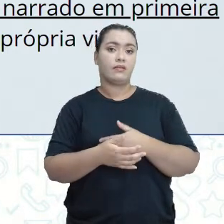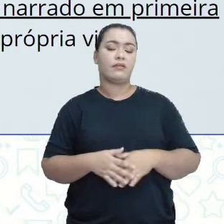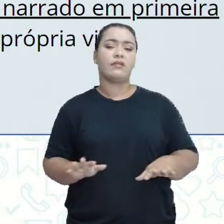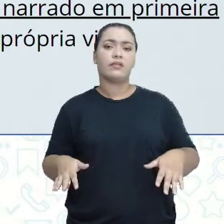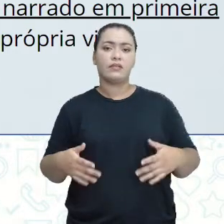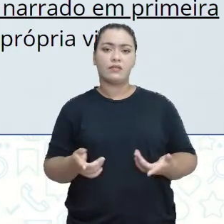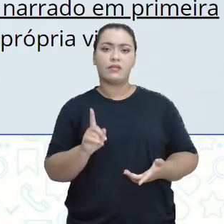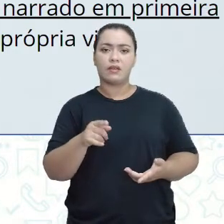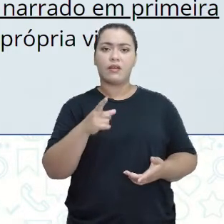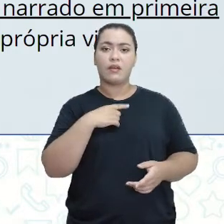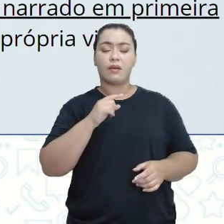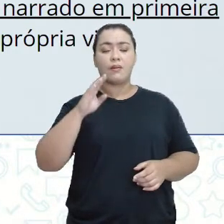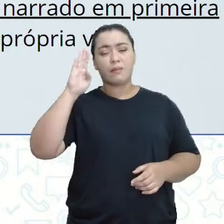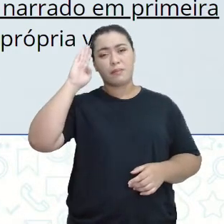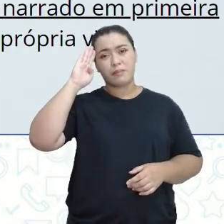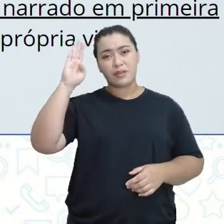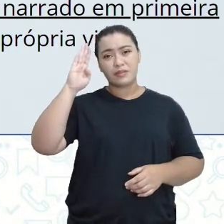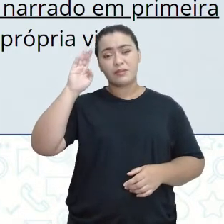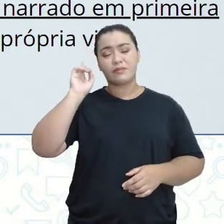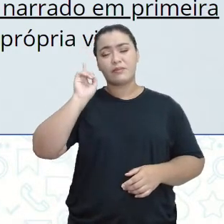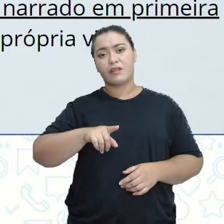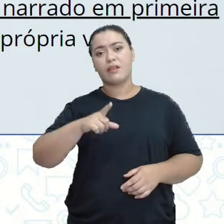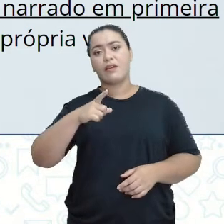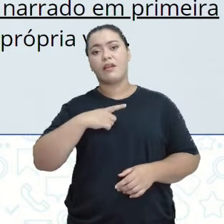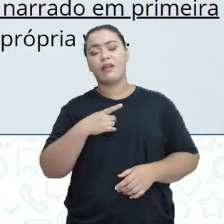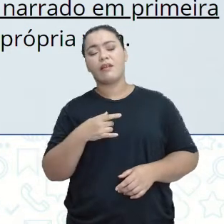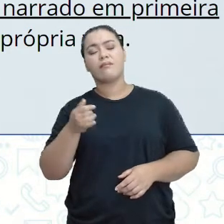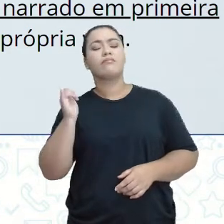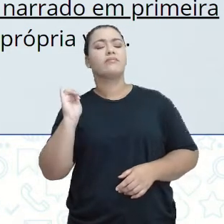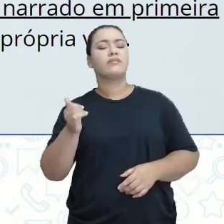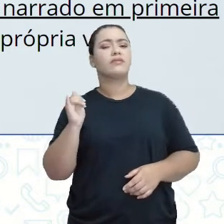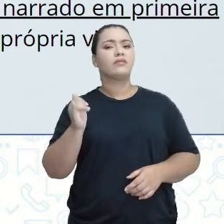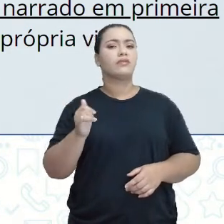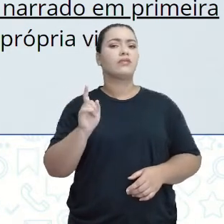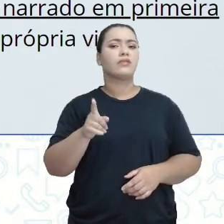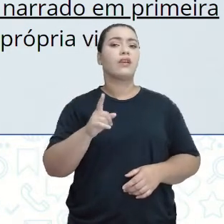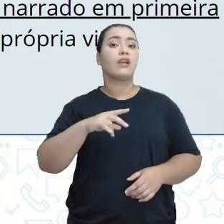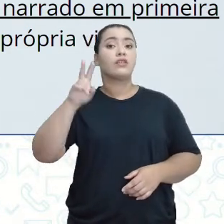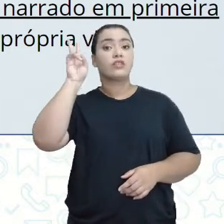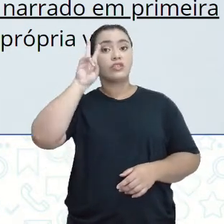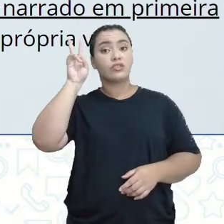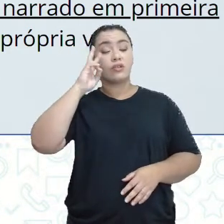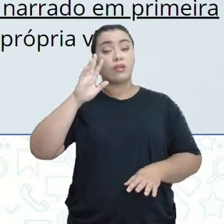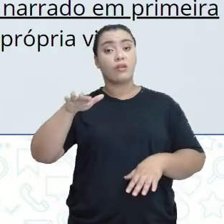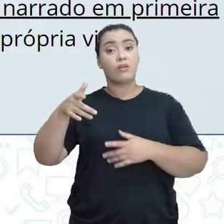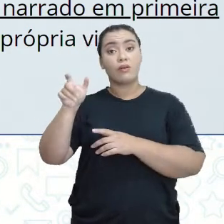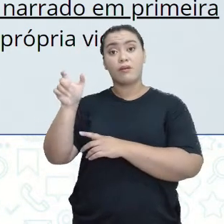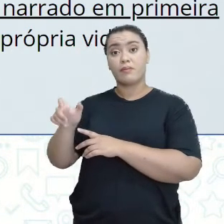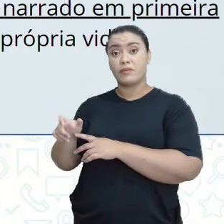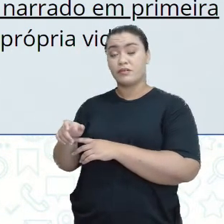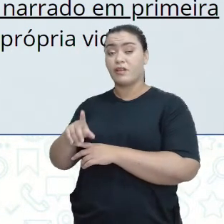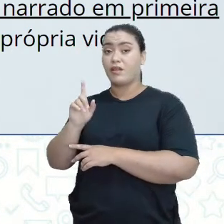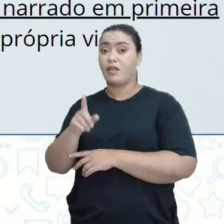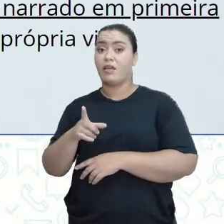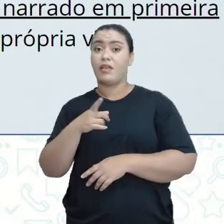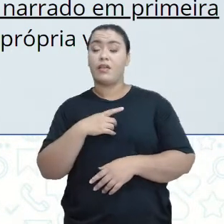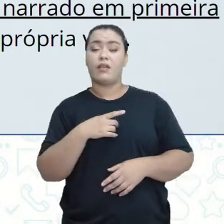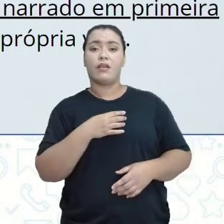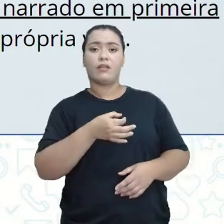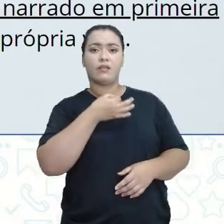tem como principal objetivo narrar, contar a história de alguém, né? Pois é um discurso que